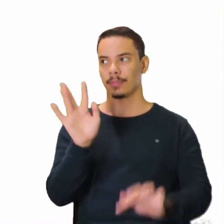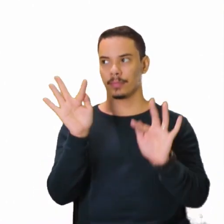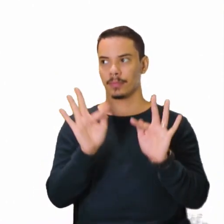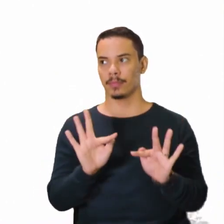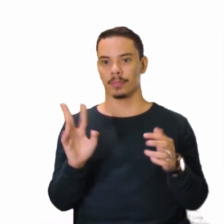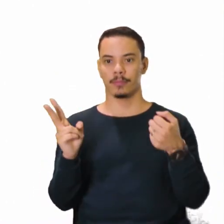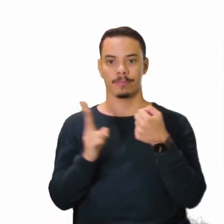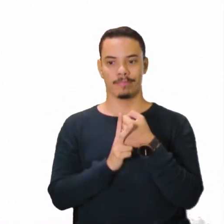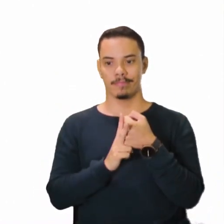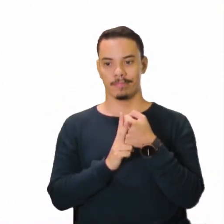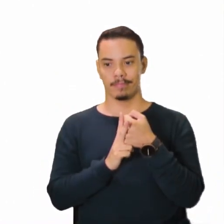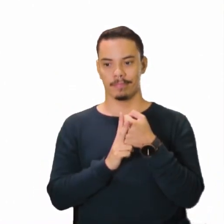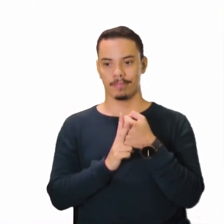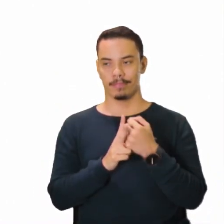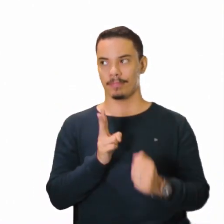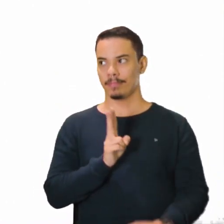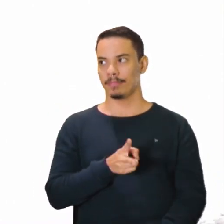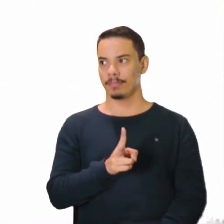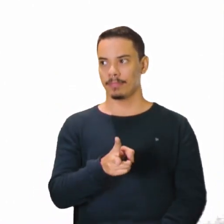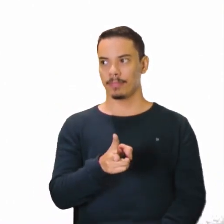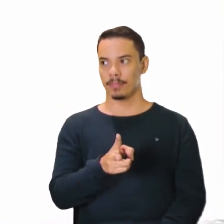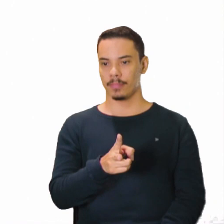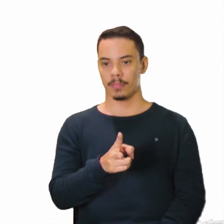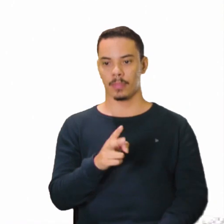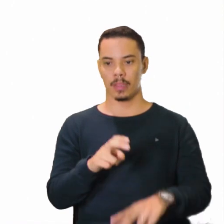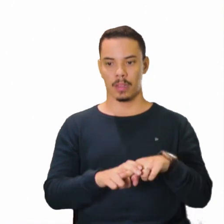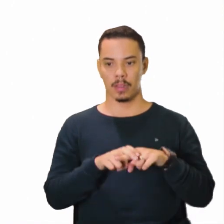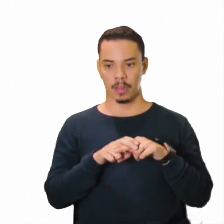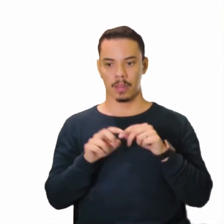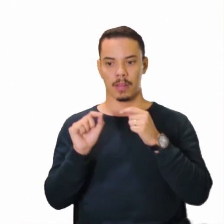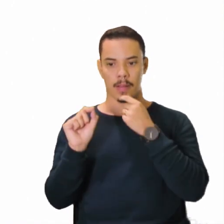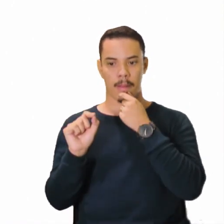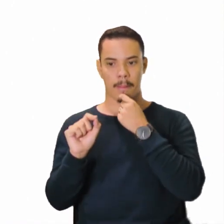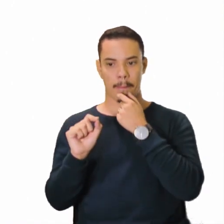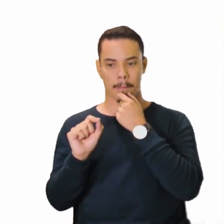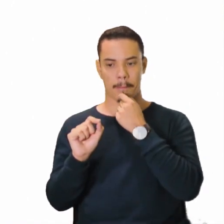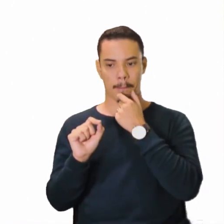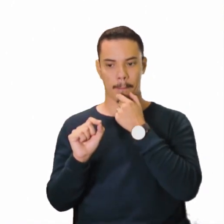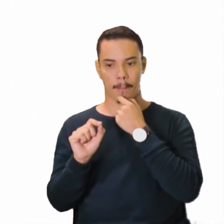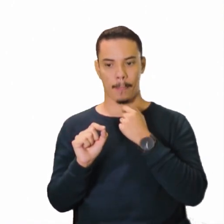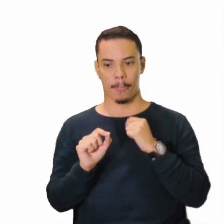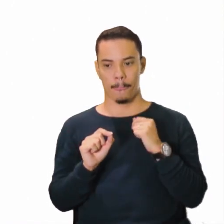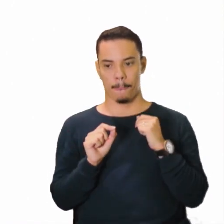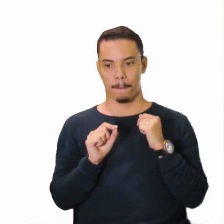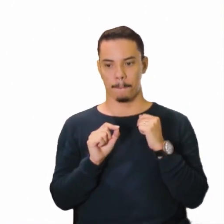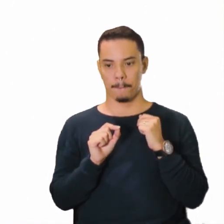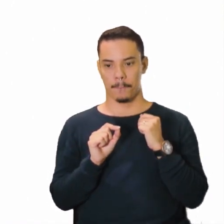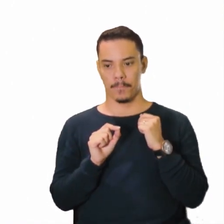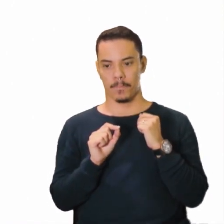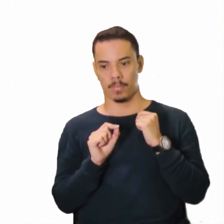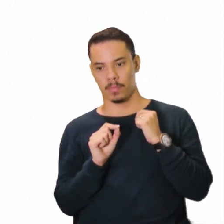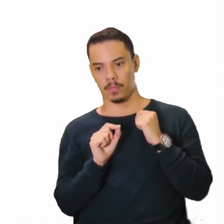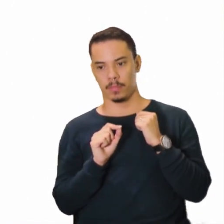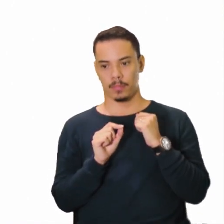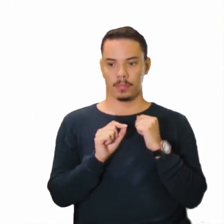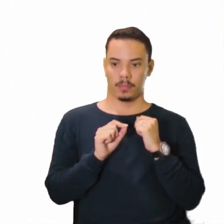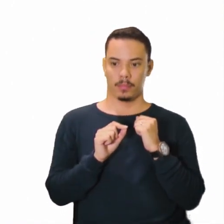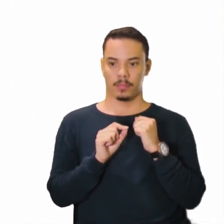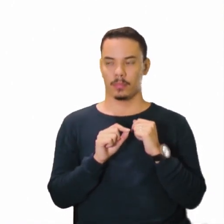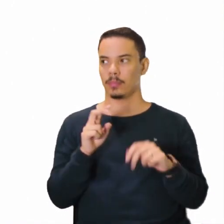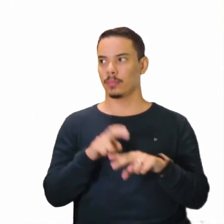é o verbo? Continua, né? Aí conjugado, ou seja, todos esses verbos ali, né? Eles